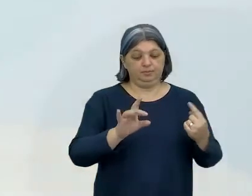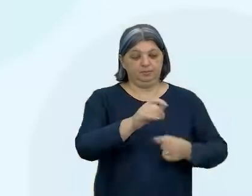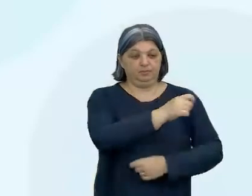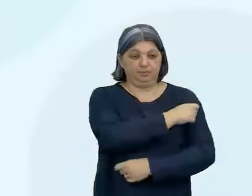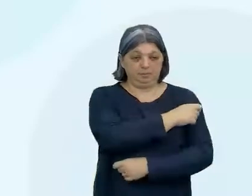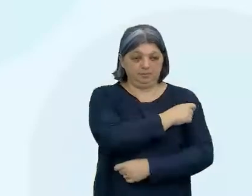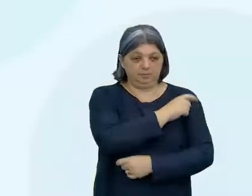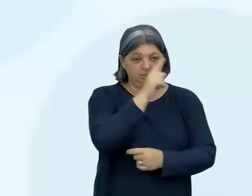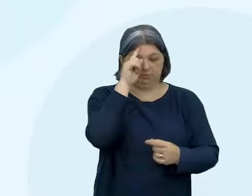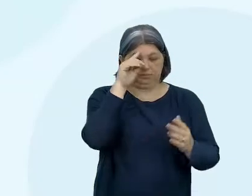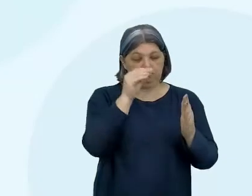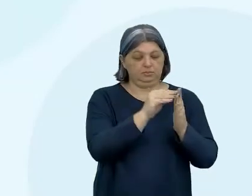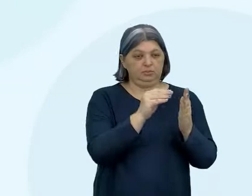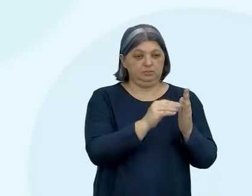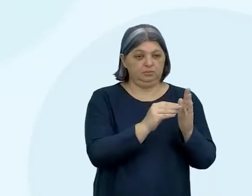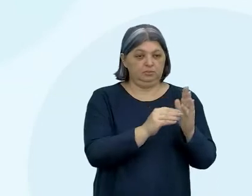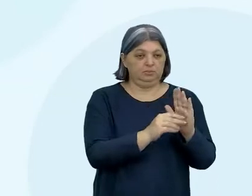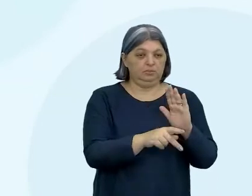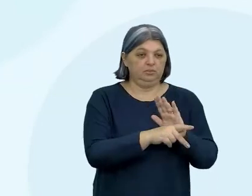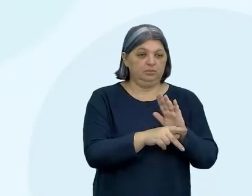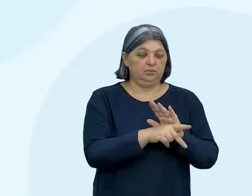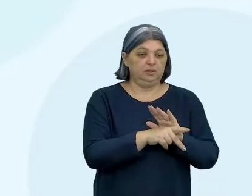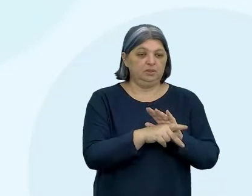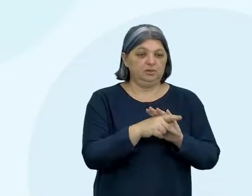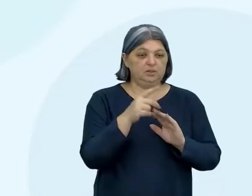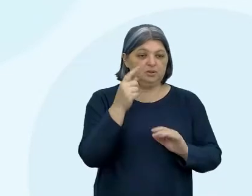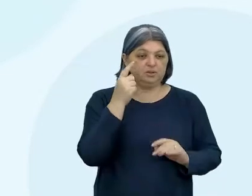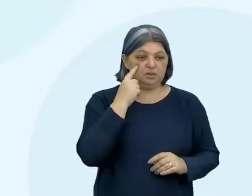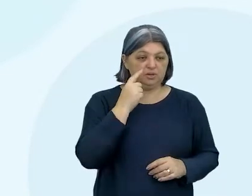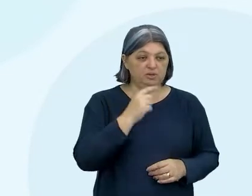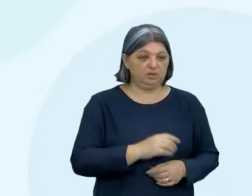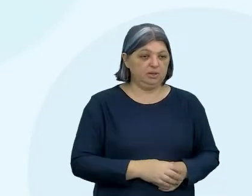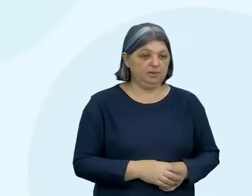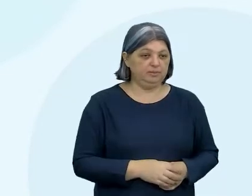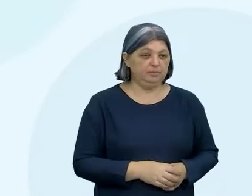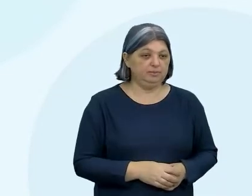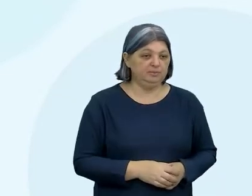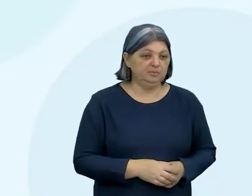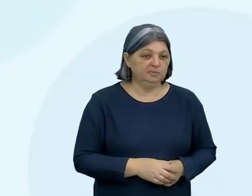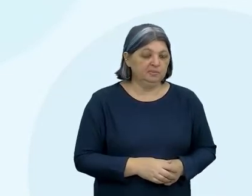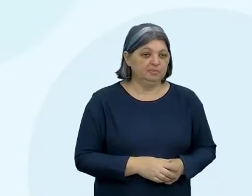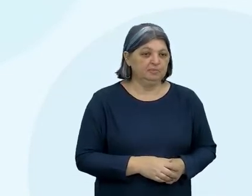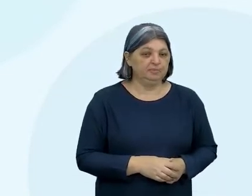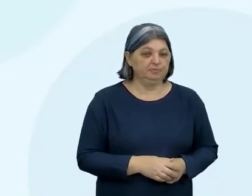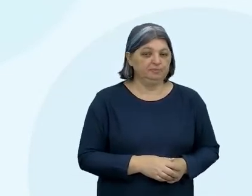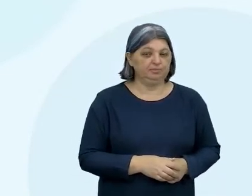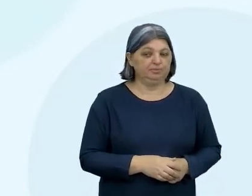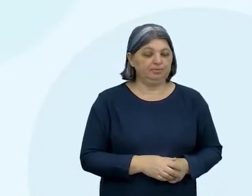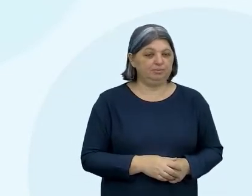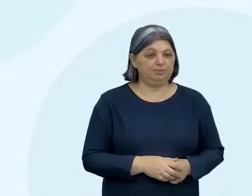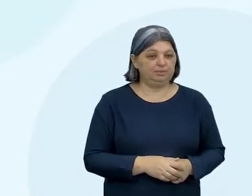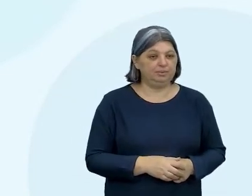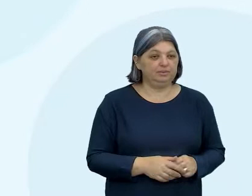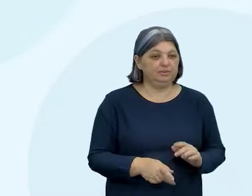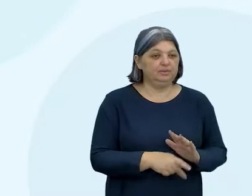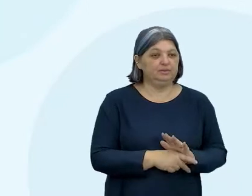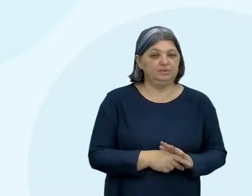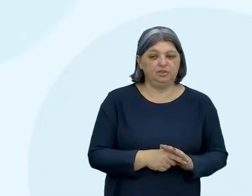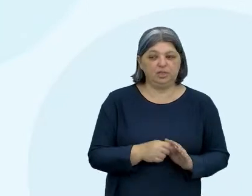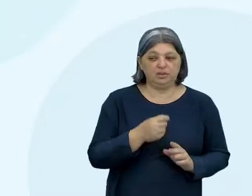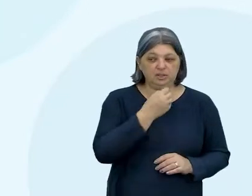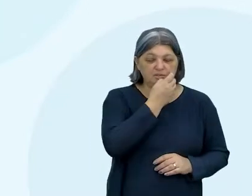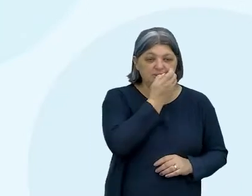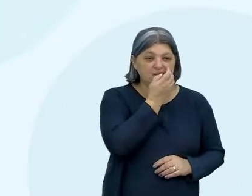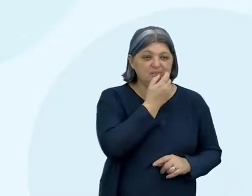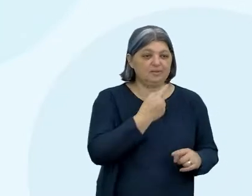bordo, cria o seu avatar. Seu avatar financeiro aí. Então vamos pensar aí num avatar financeiro. Isso significa